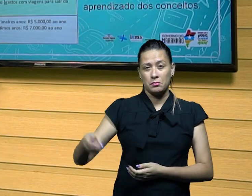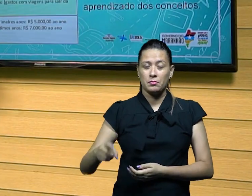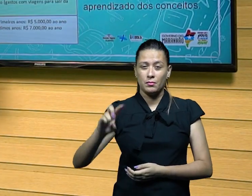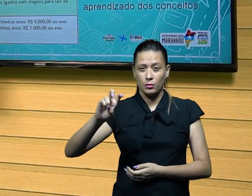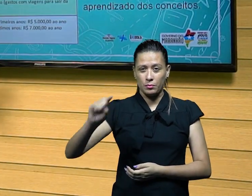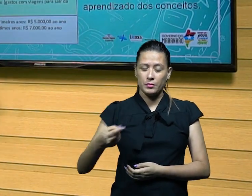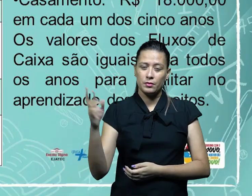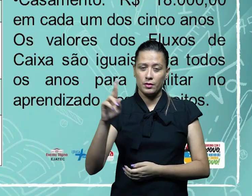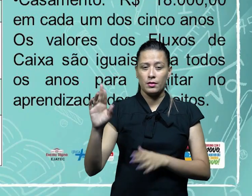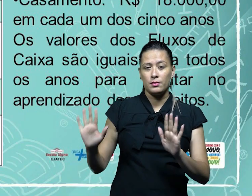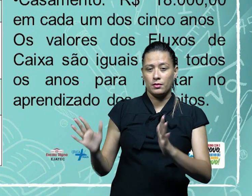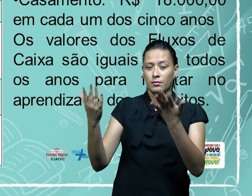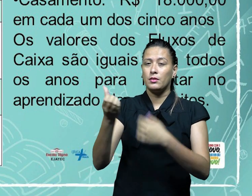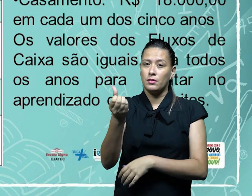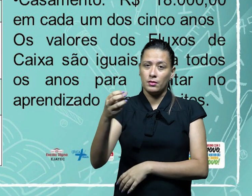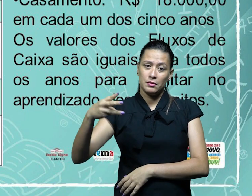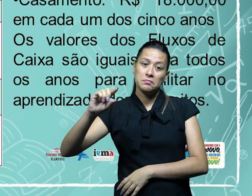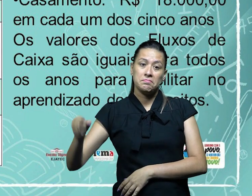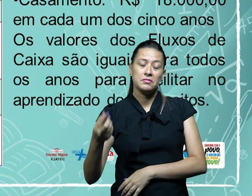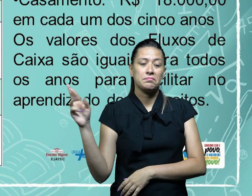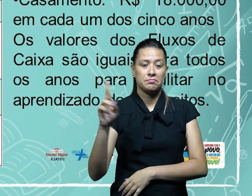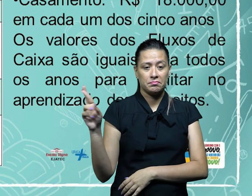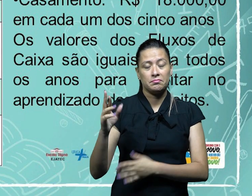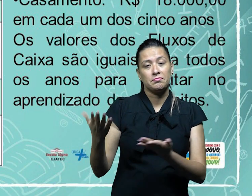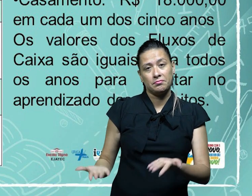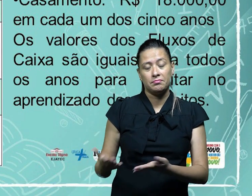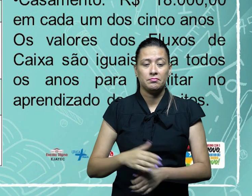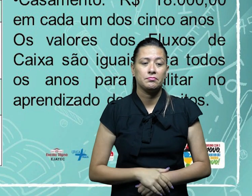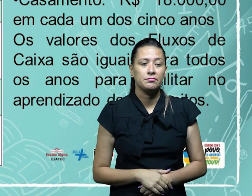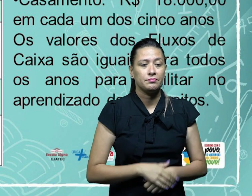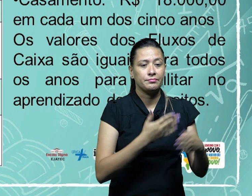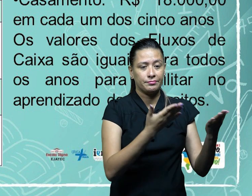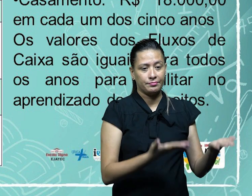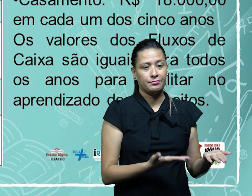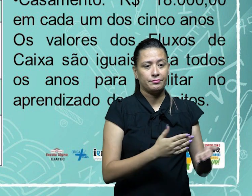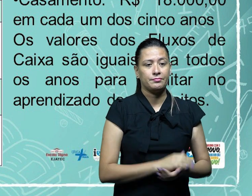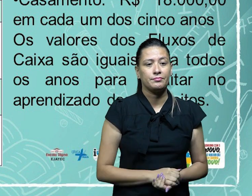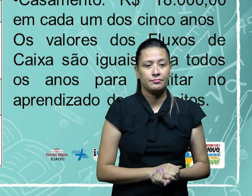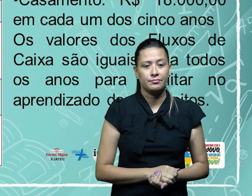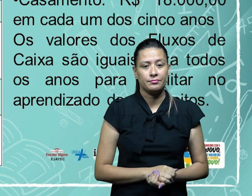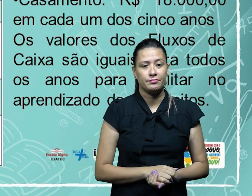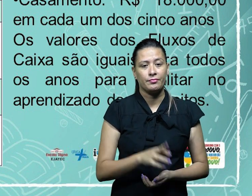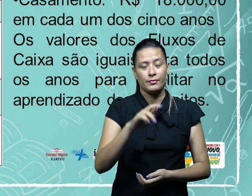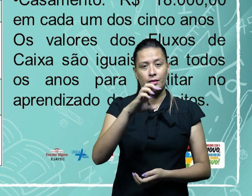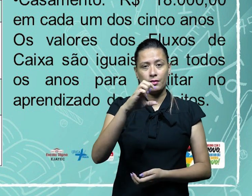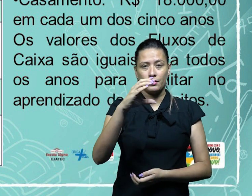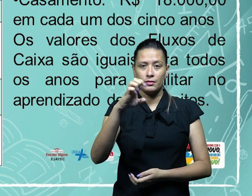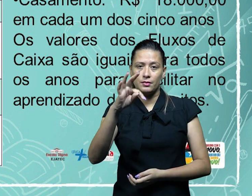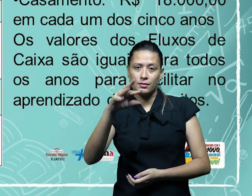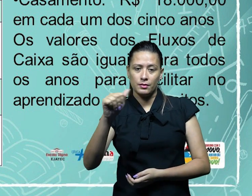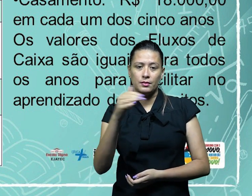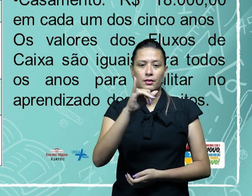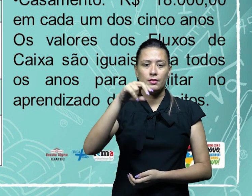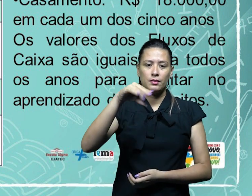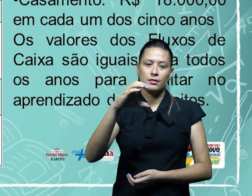ter essa receita incremental, tá? Então, como é que vai funcionar? Nos primeiros 2 anos, A bicicleta vai ser gasta 1.000 ao ano, tá? Nos